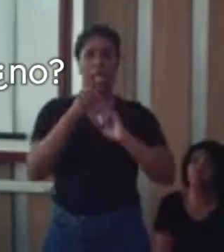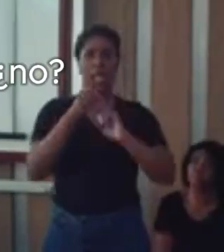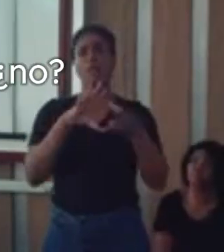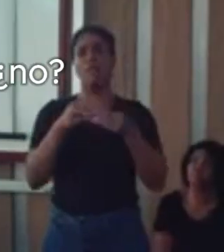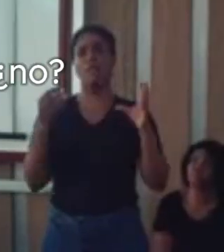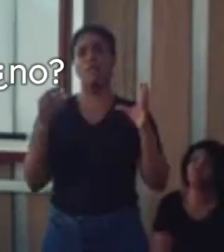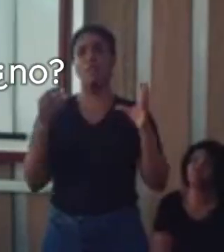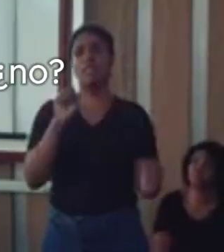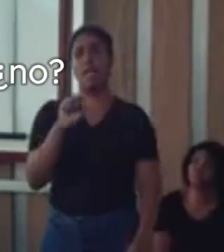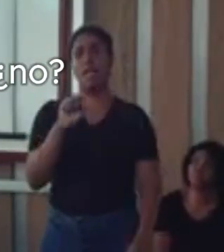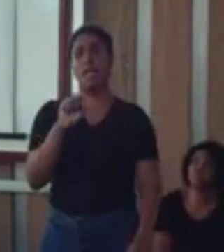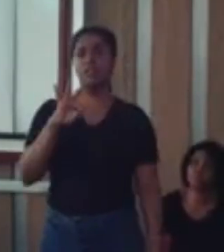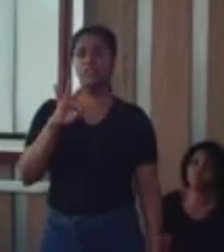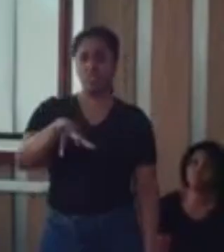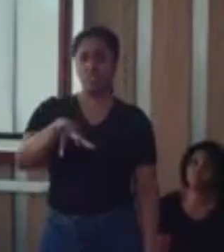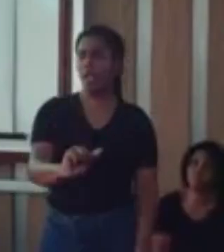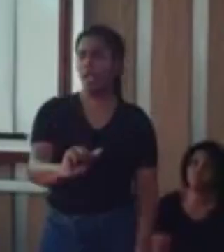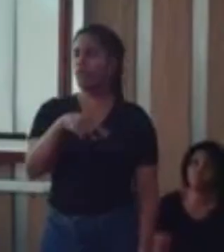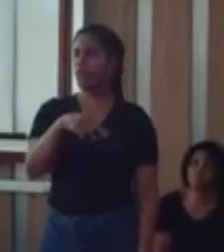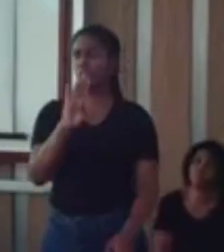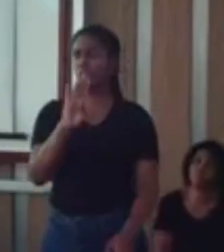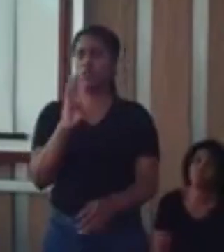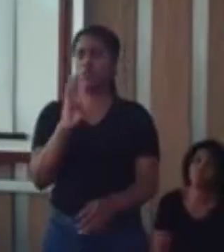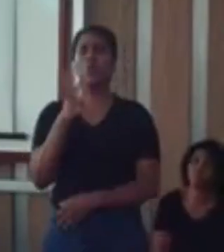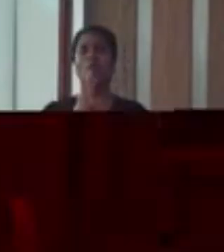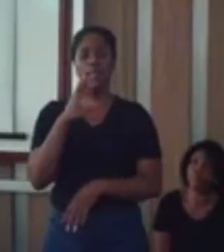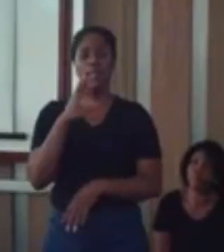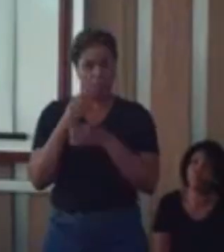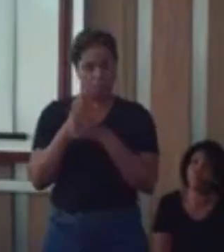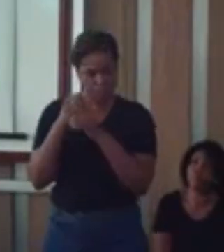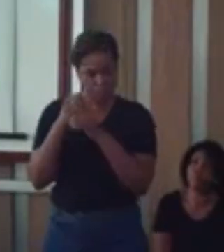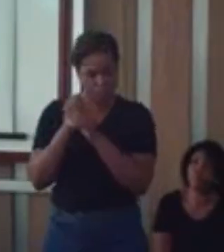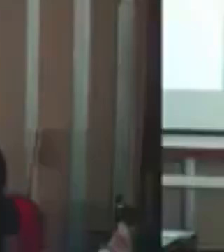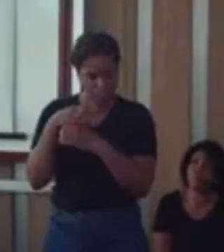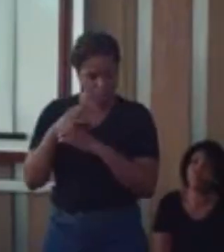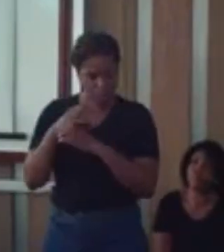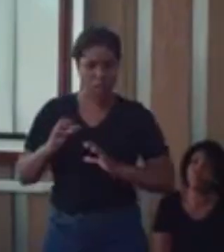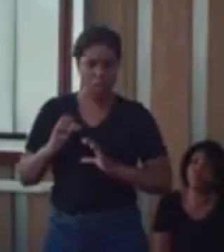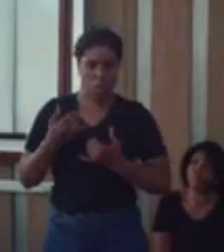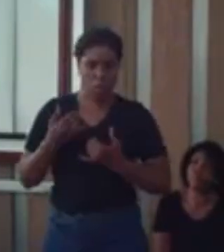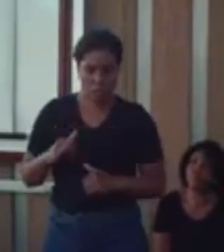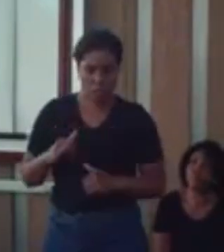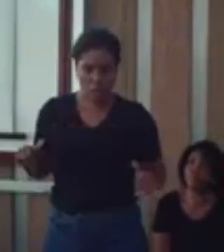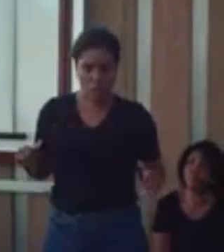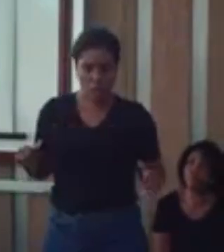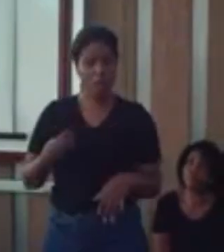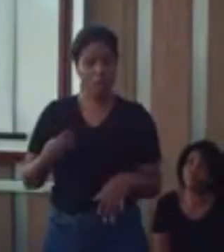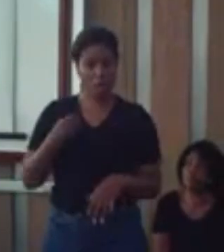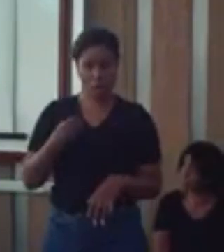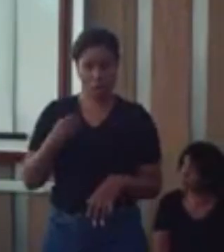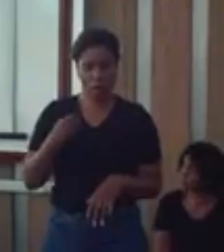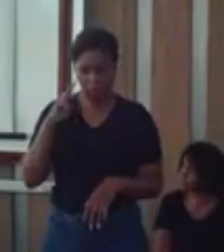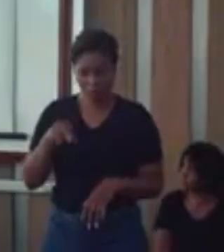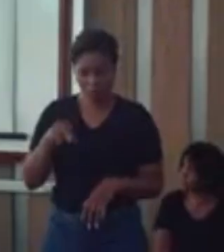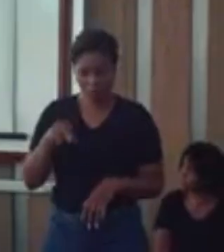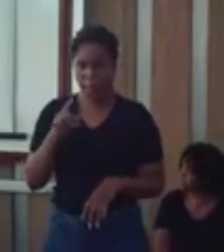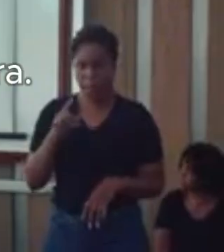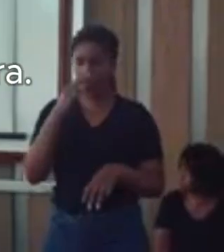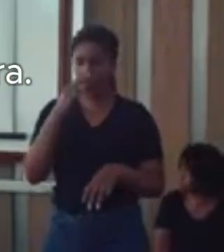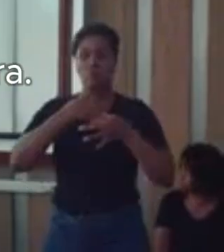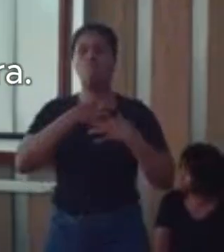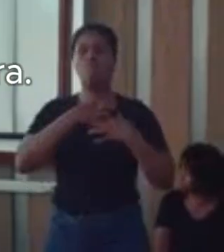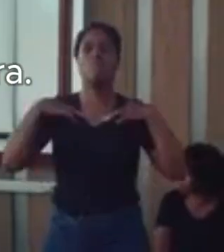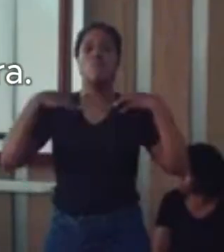isso, né? Então, isso aqui é microscopia eletrônica, na vida real, né? Como se fosse um colar de pérolas aqui. Cada actina